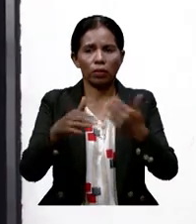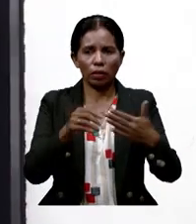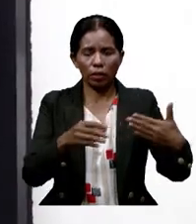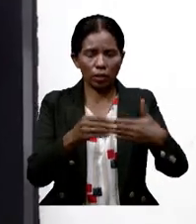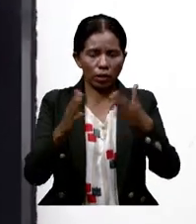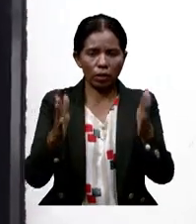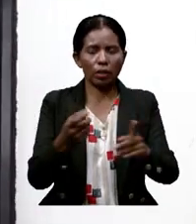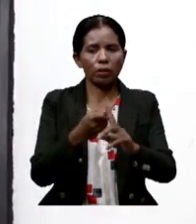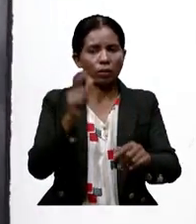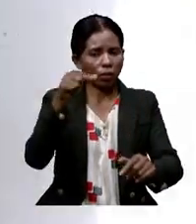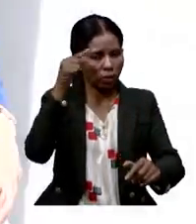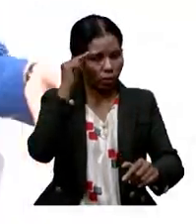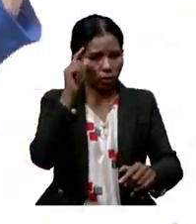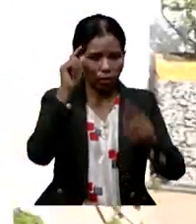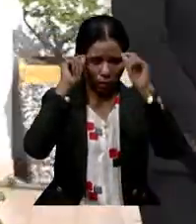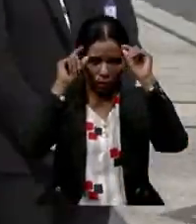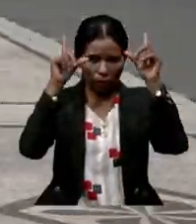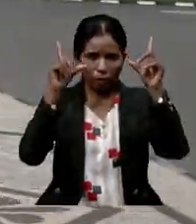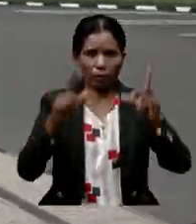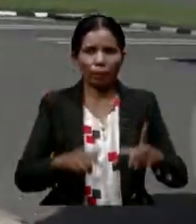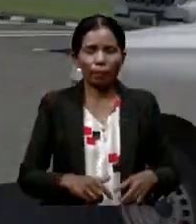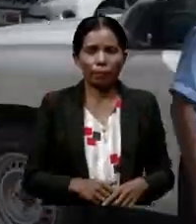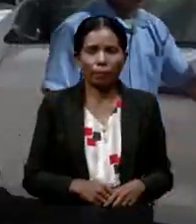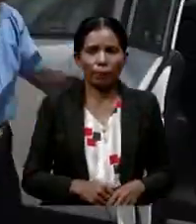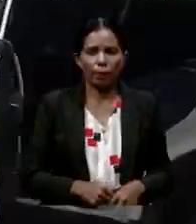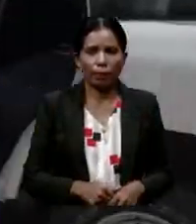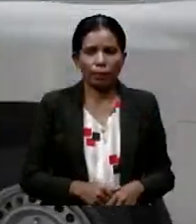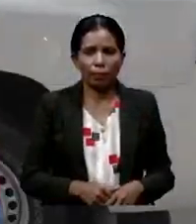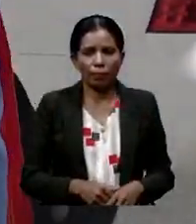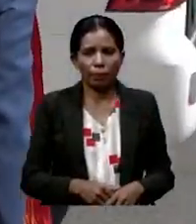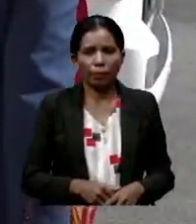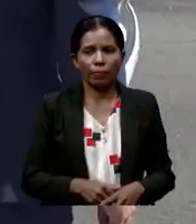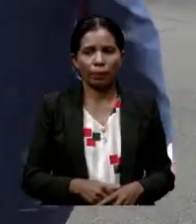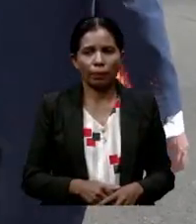husi governo Timor-Leste. Santina de Jesus Marito da Costa, GMN.